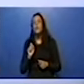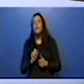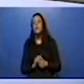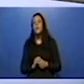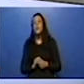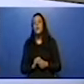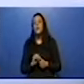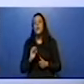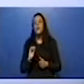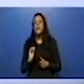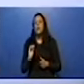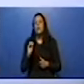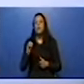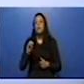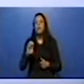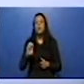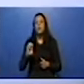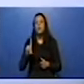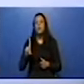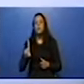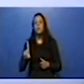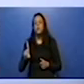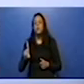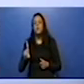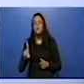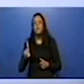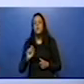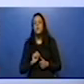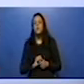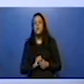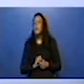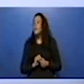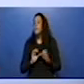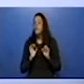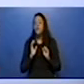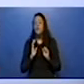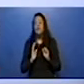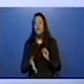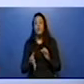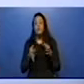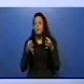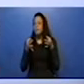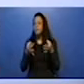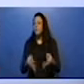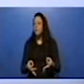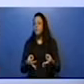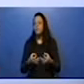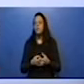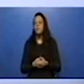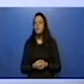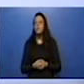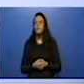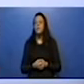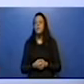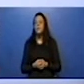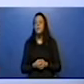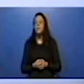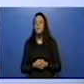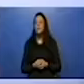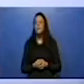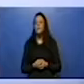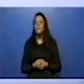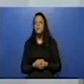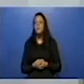ó, colocando ed e está de boa, tranquilo. Let's see something more. Vamos ver